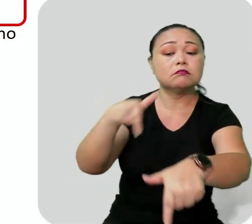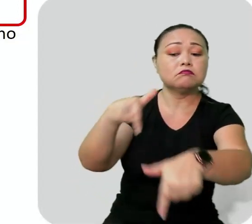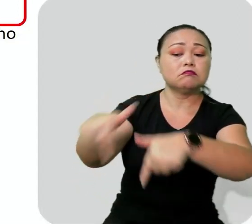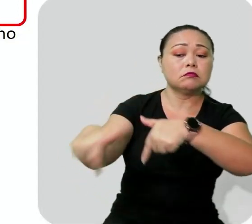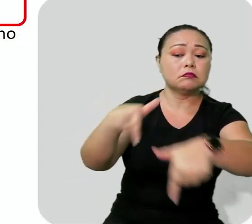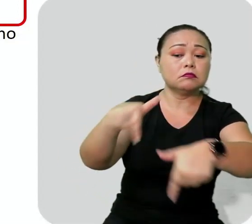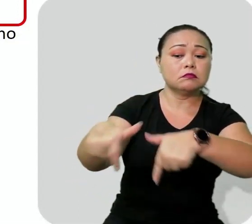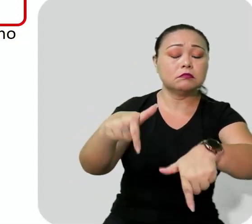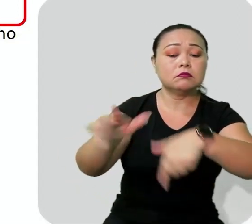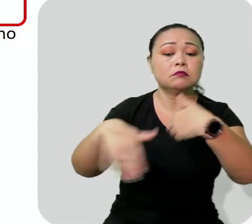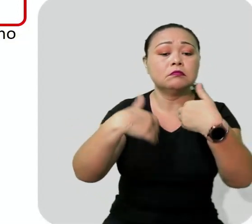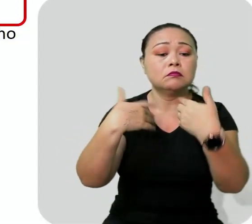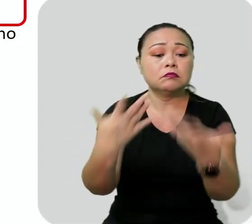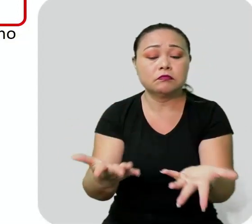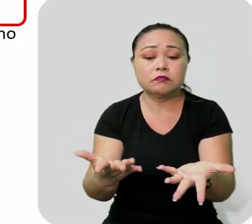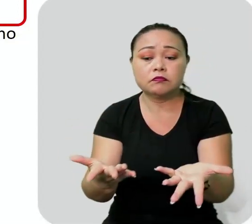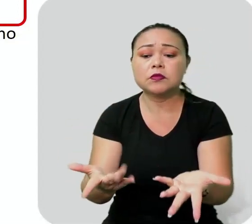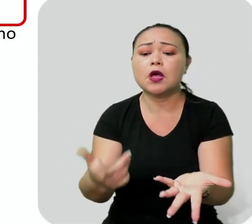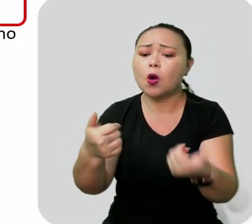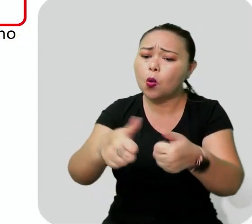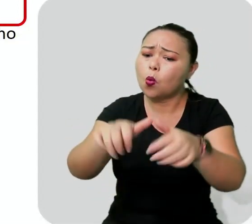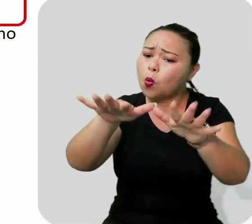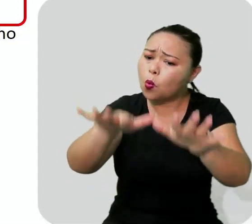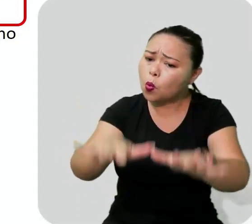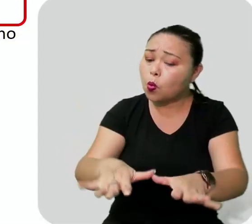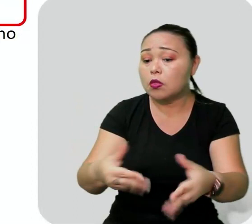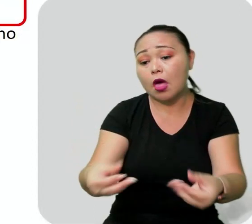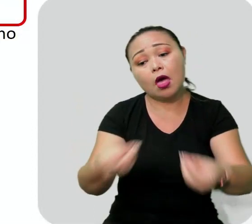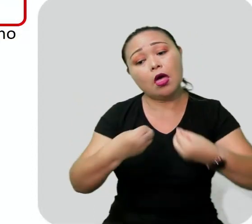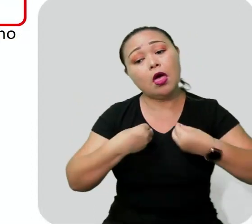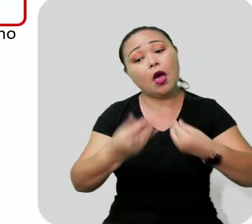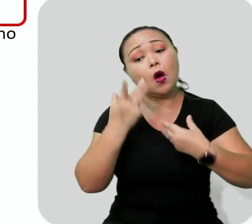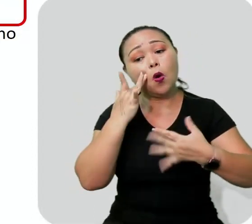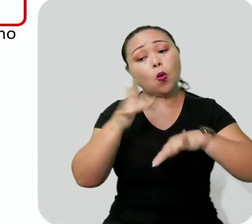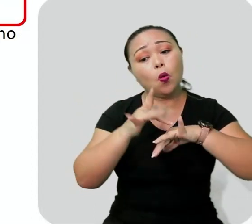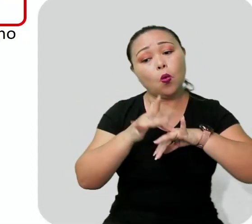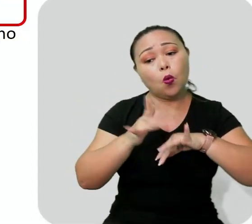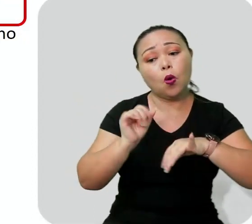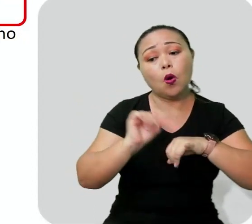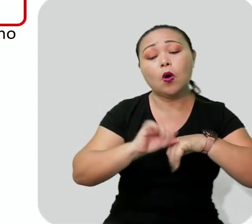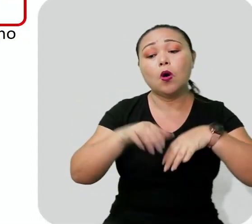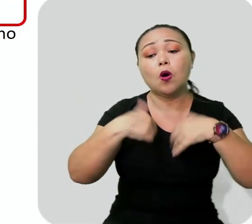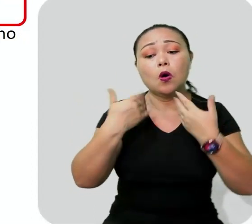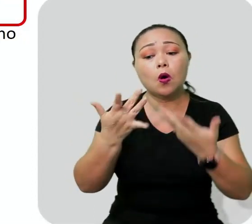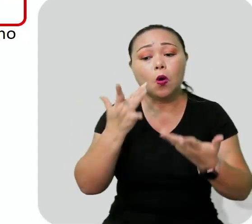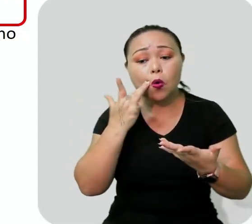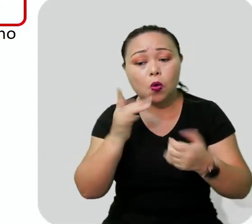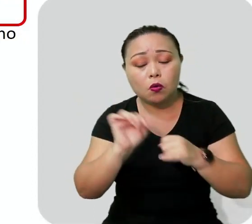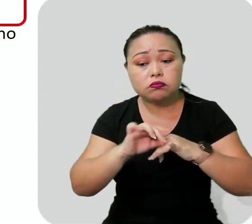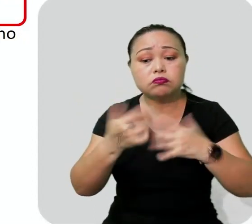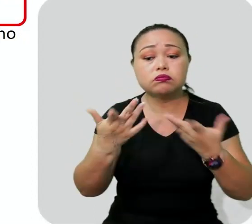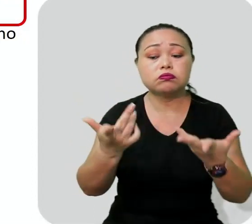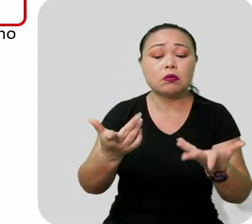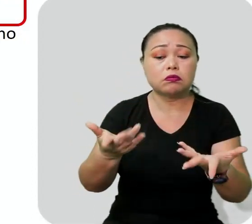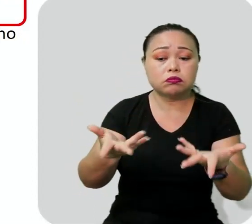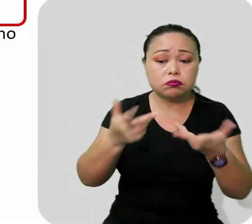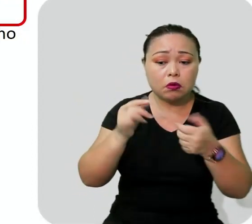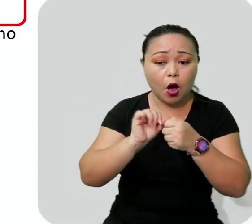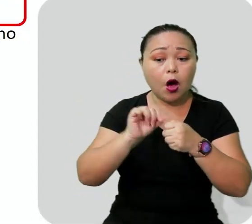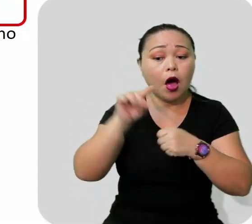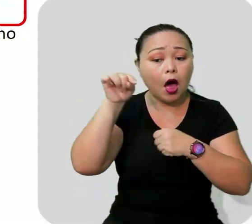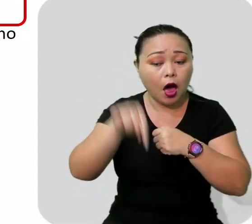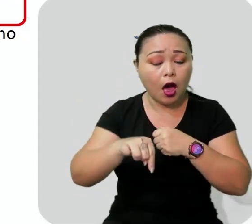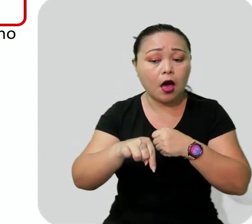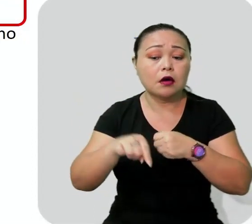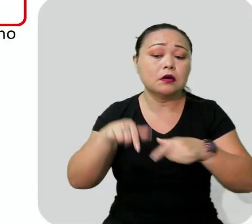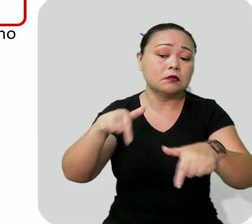obra. Enquanto estivesse dando ouro, enquanto estivesse saindo o ouro, a mão de